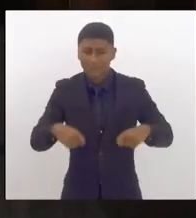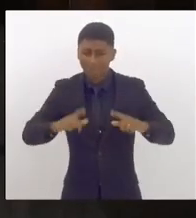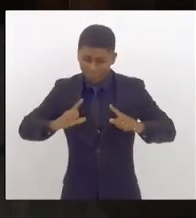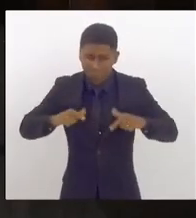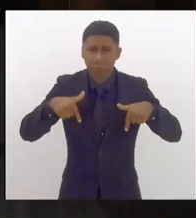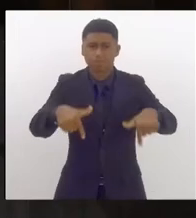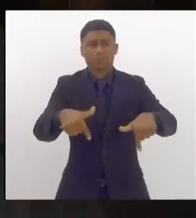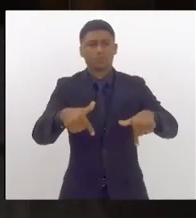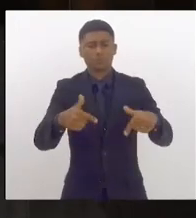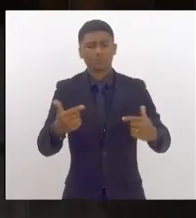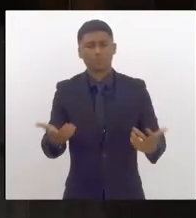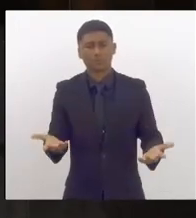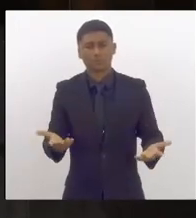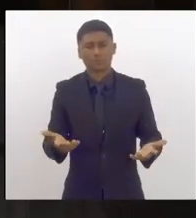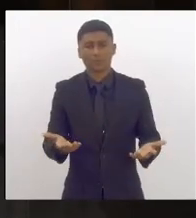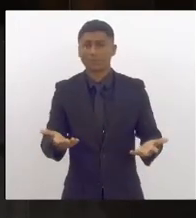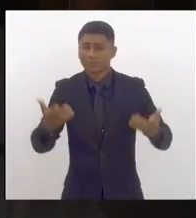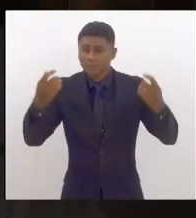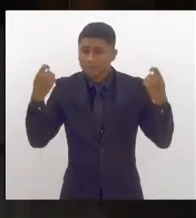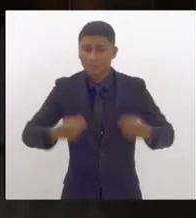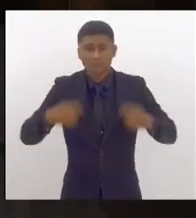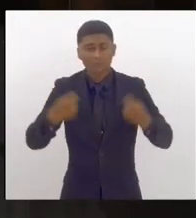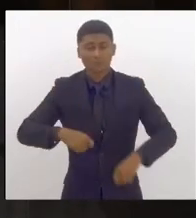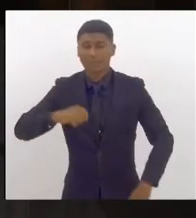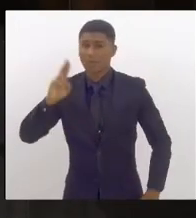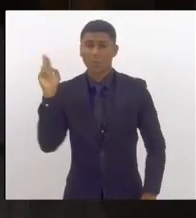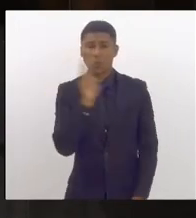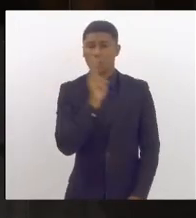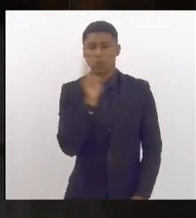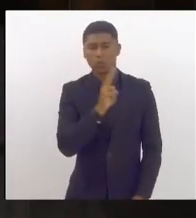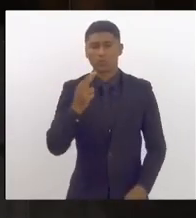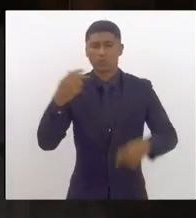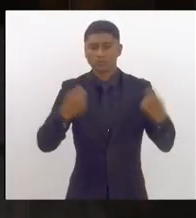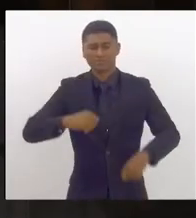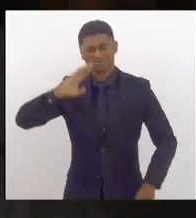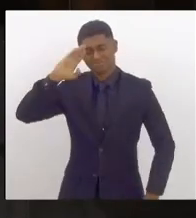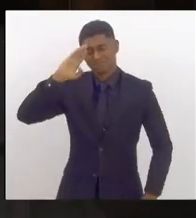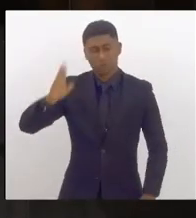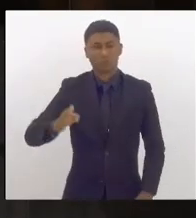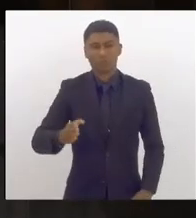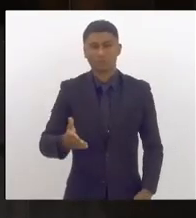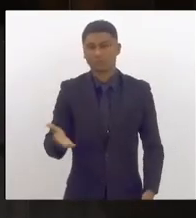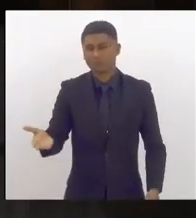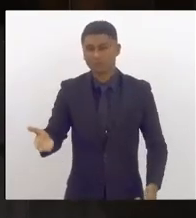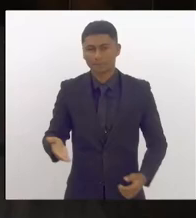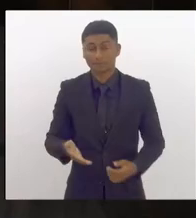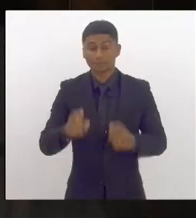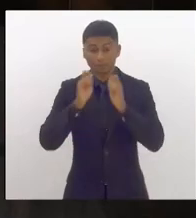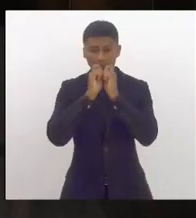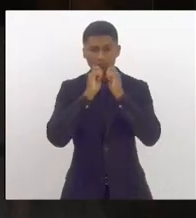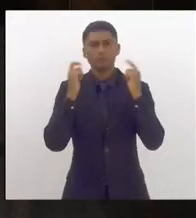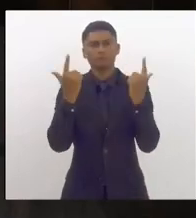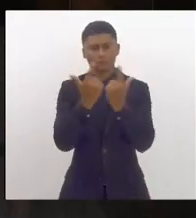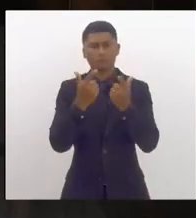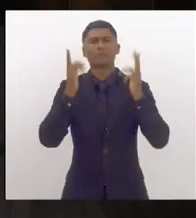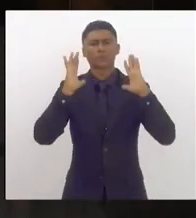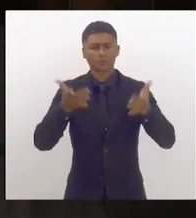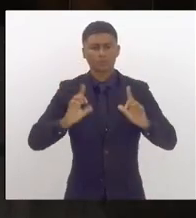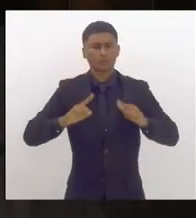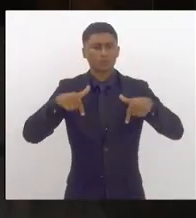hoje é imperioso é urgente é prioridade das prioridades a alerj tomou a iniciativa